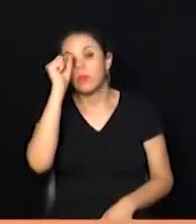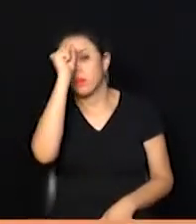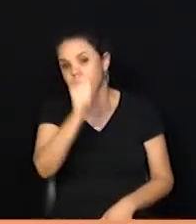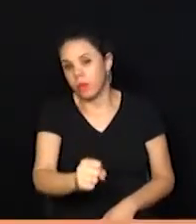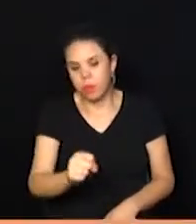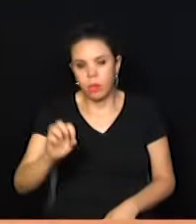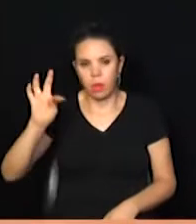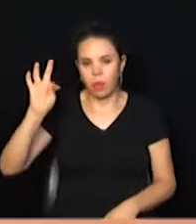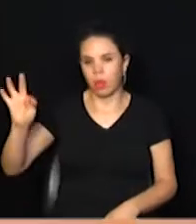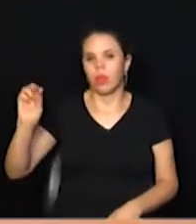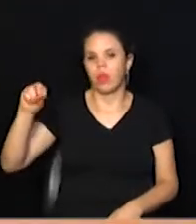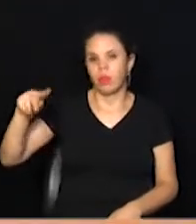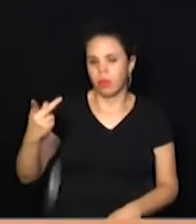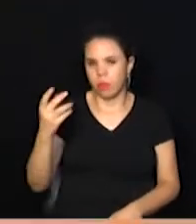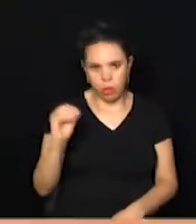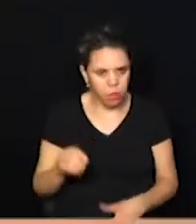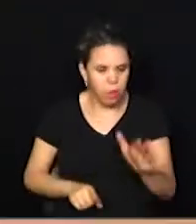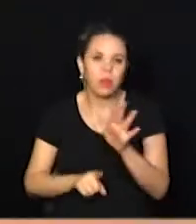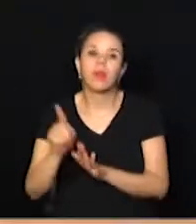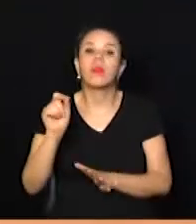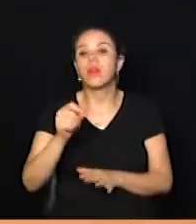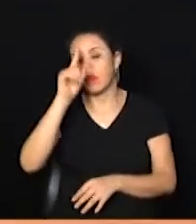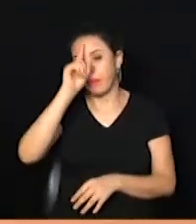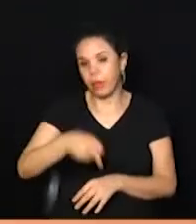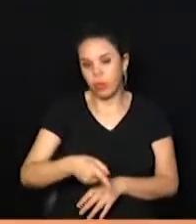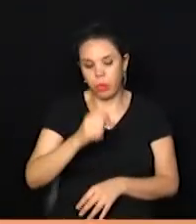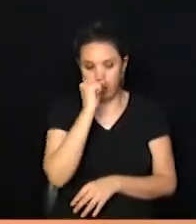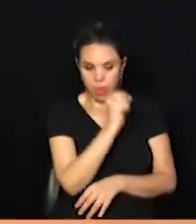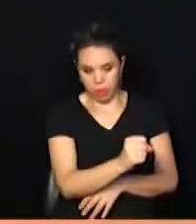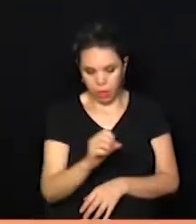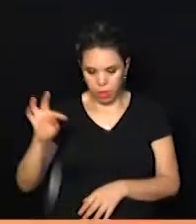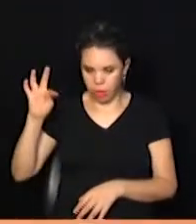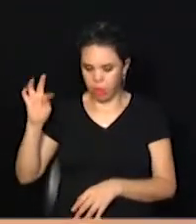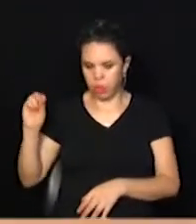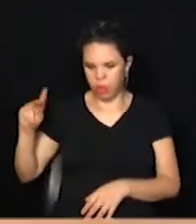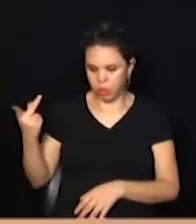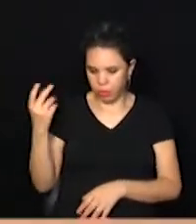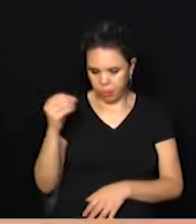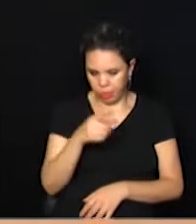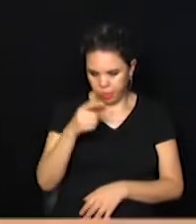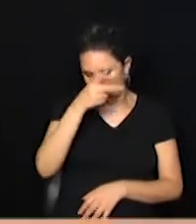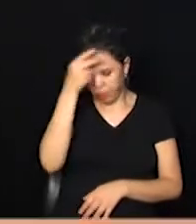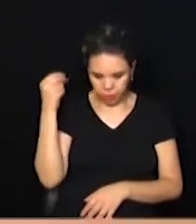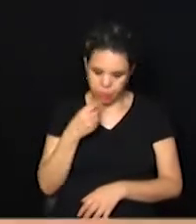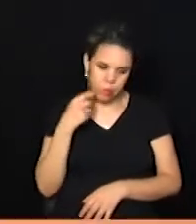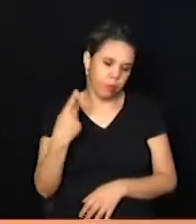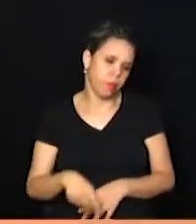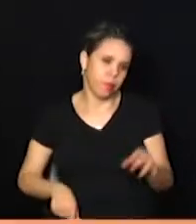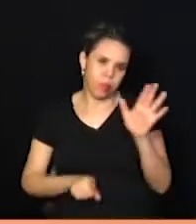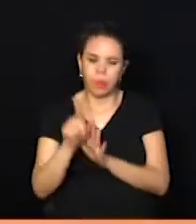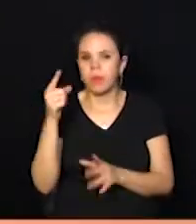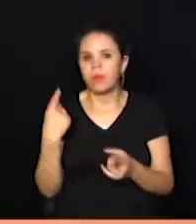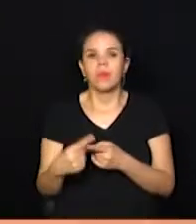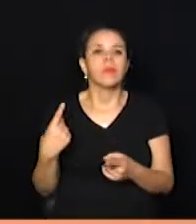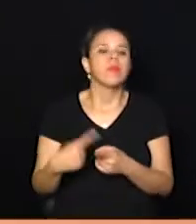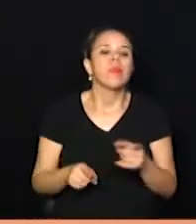Toninho? Eu faria a pergunta, quem mandou matar o Toninho? Essa é a pergunta. Porque